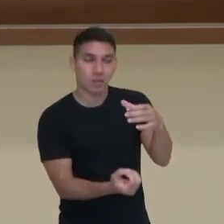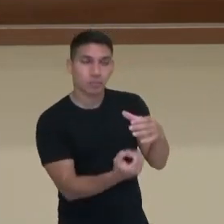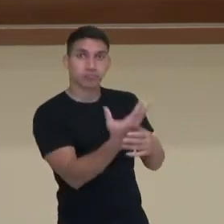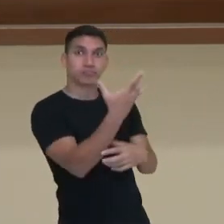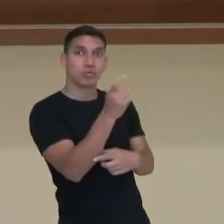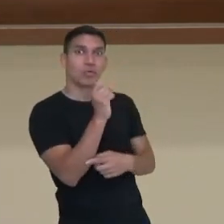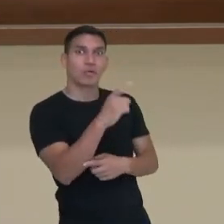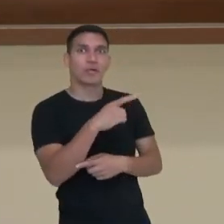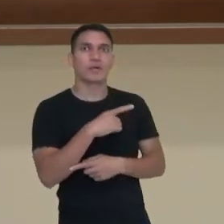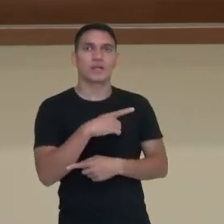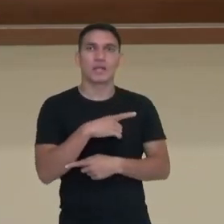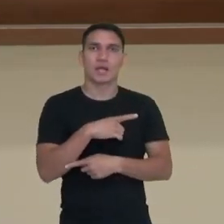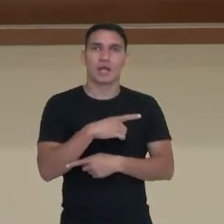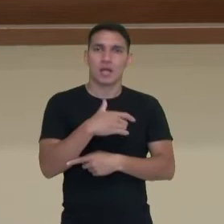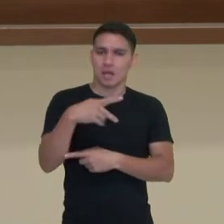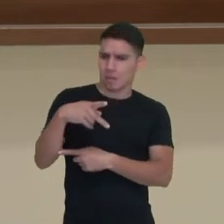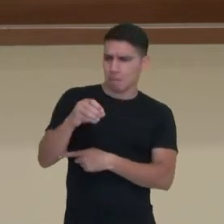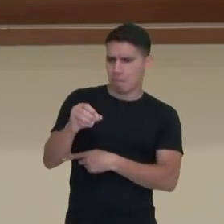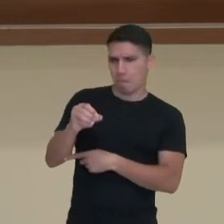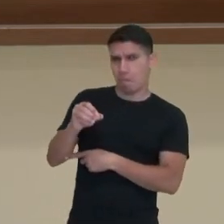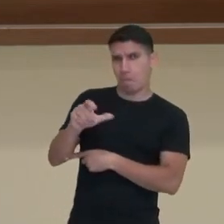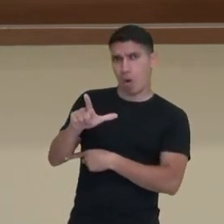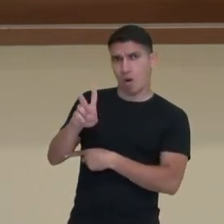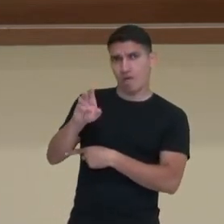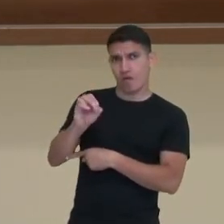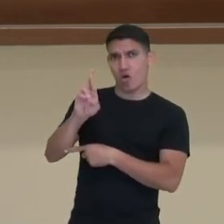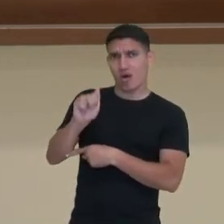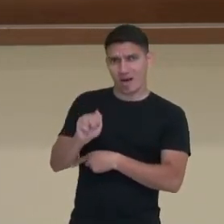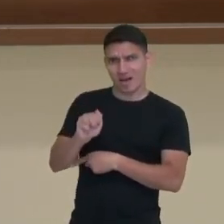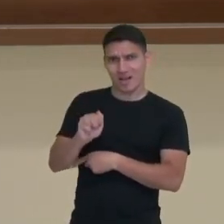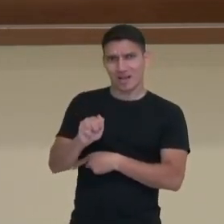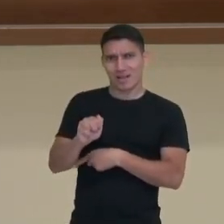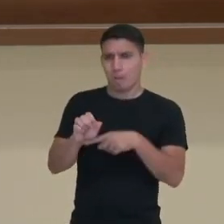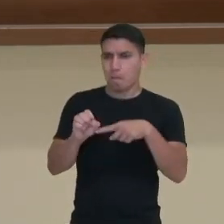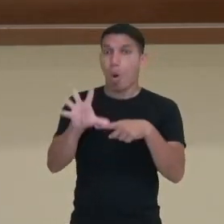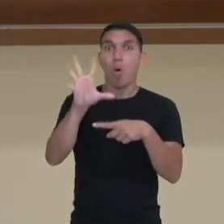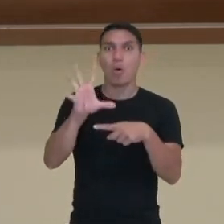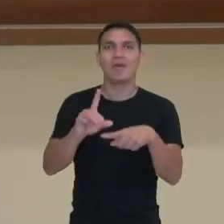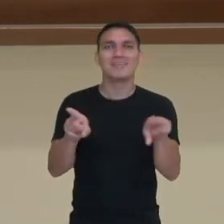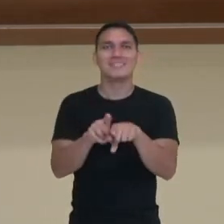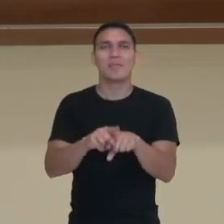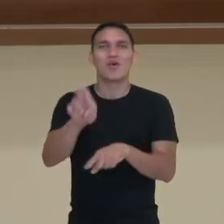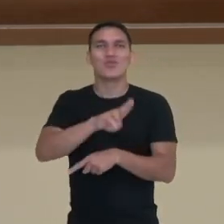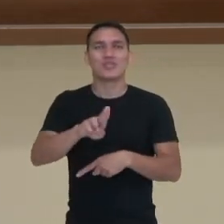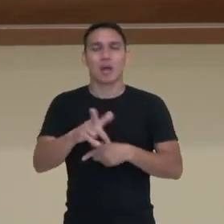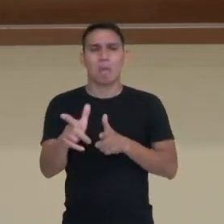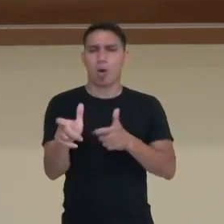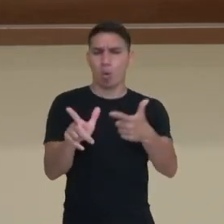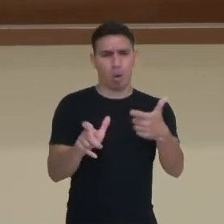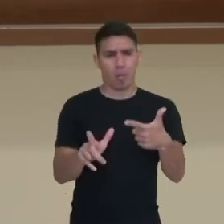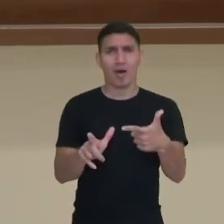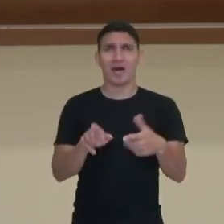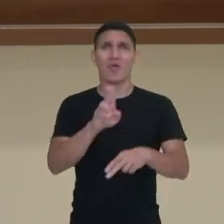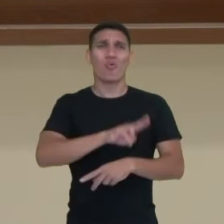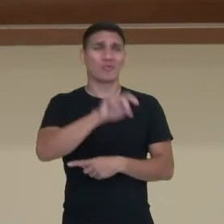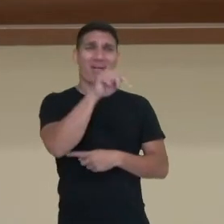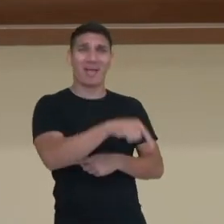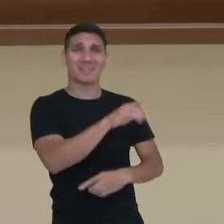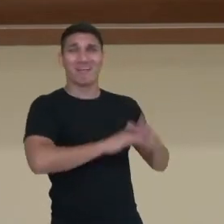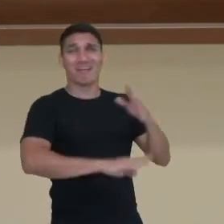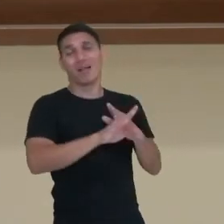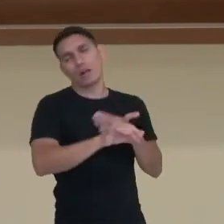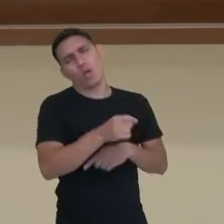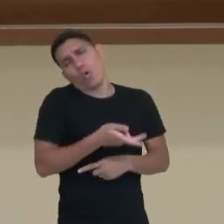da pólvora e com a invenção da arma de fogo, essas técnicas de luta, claro que continuam